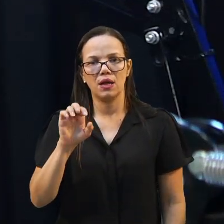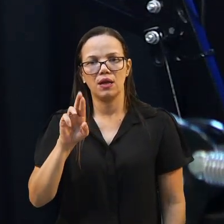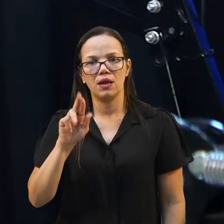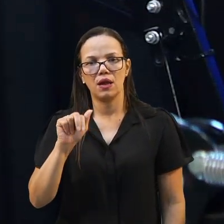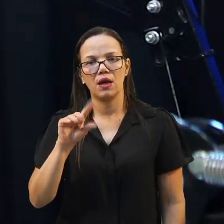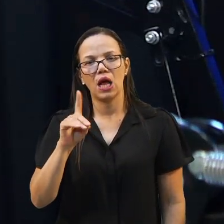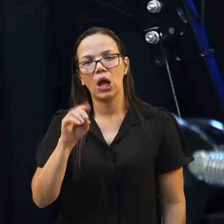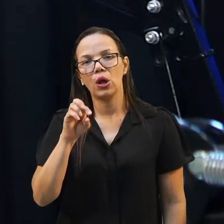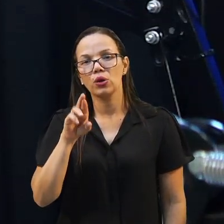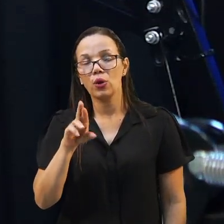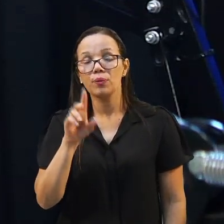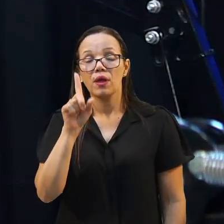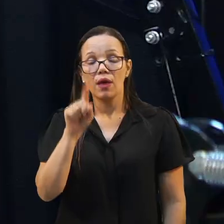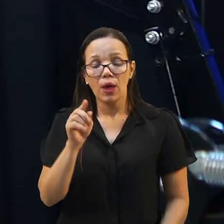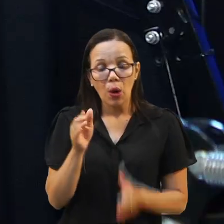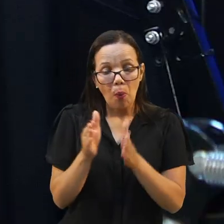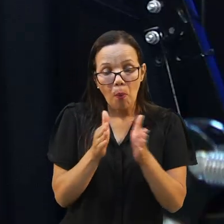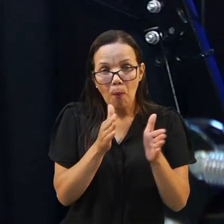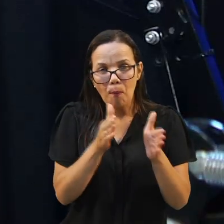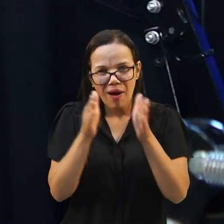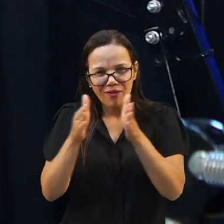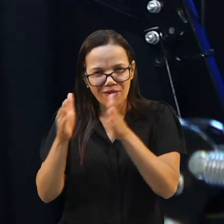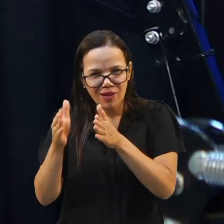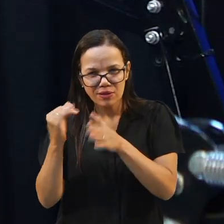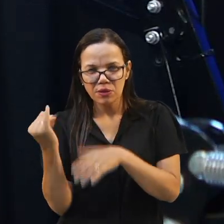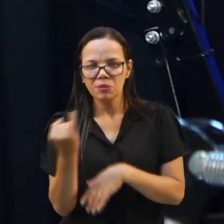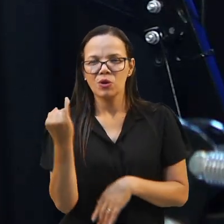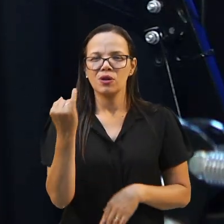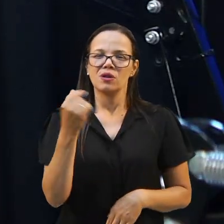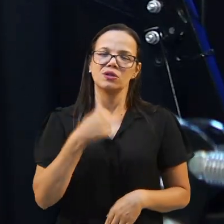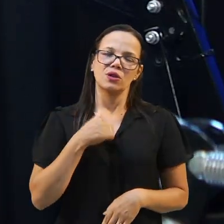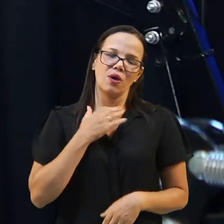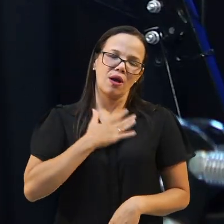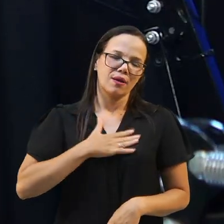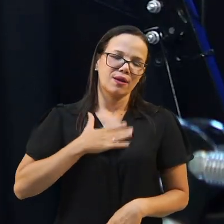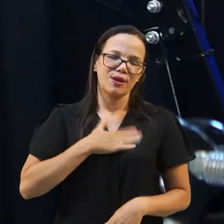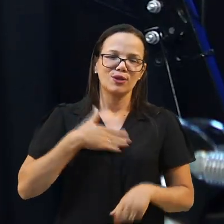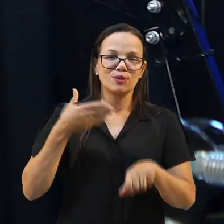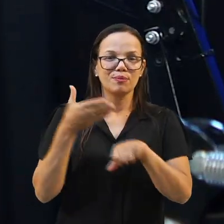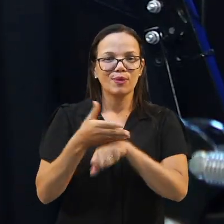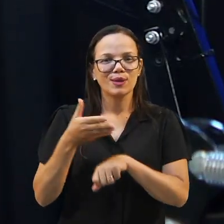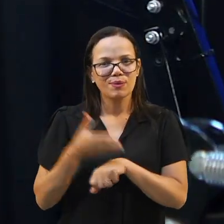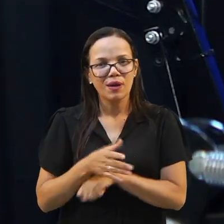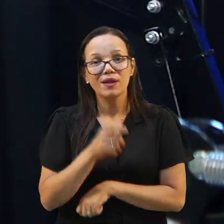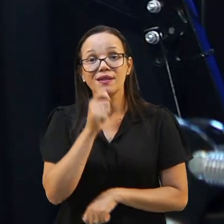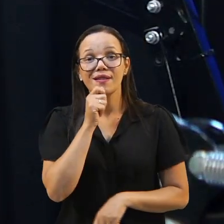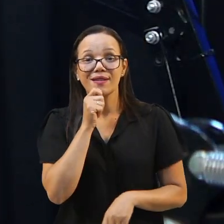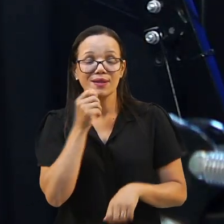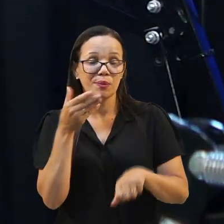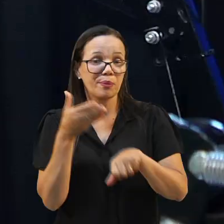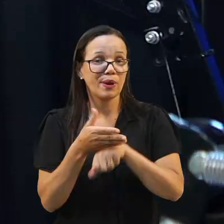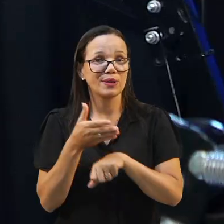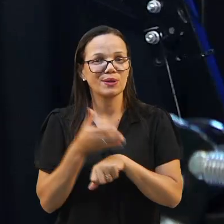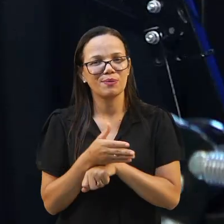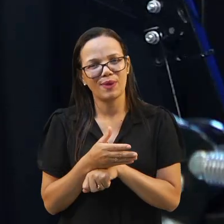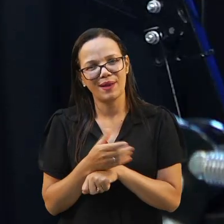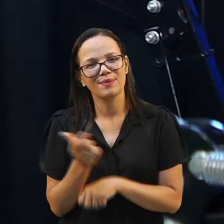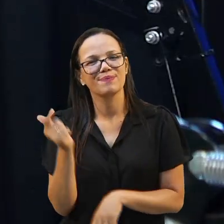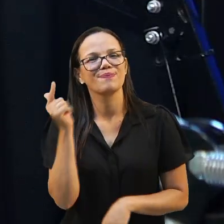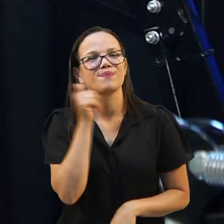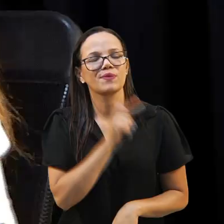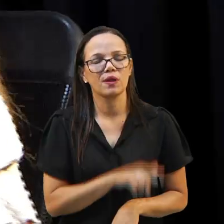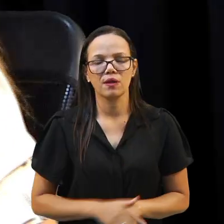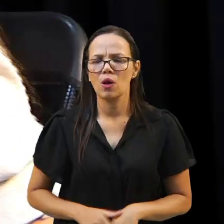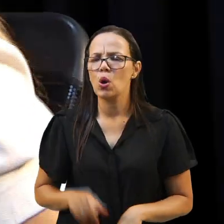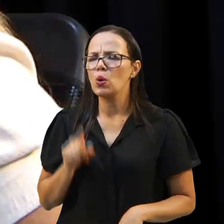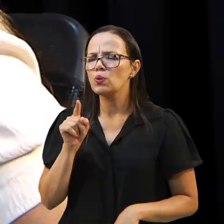eu tenho um prazer muito grande de ter feito parte, de ainda fazer parte dessas conquistas. O